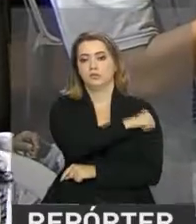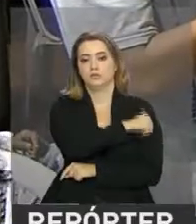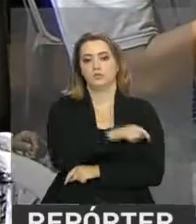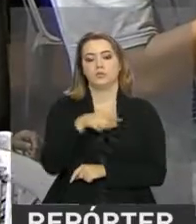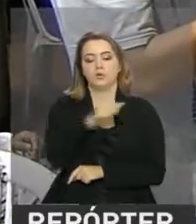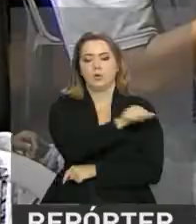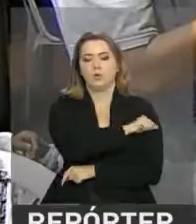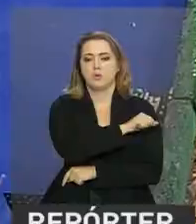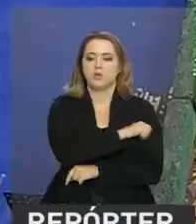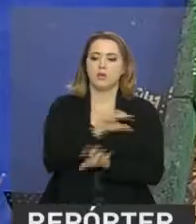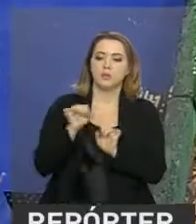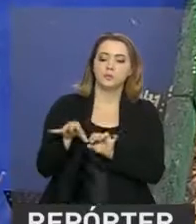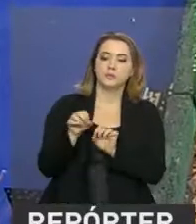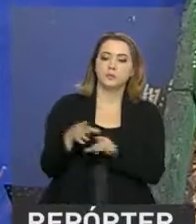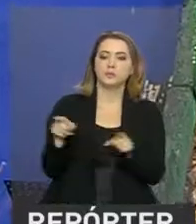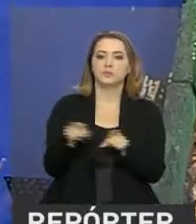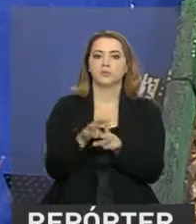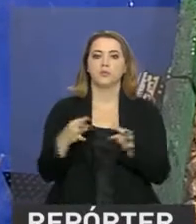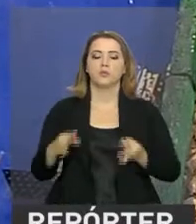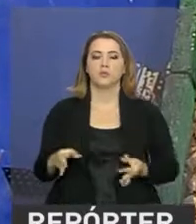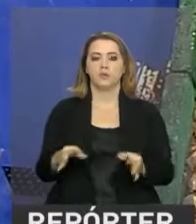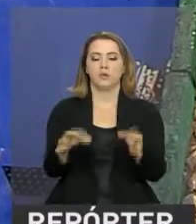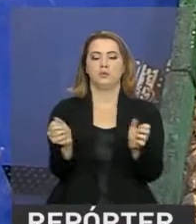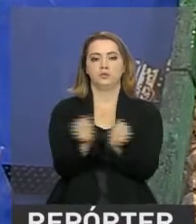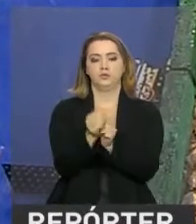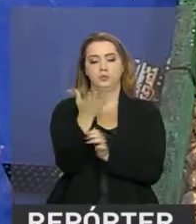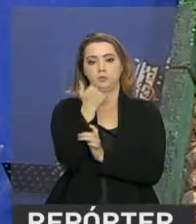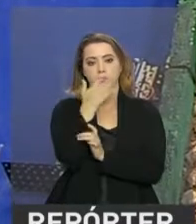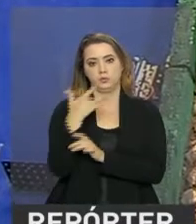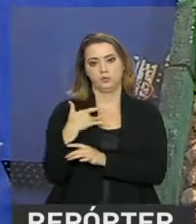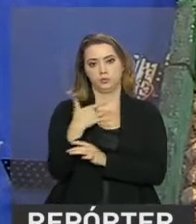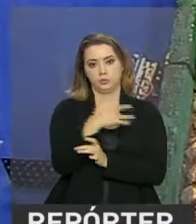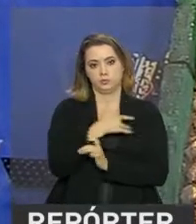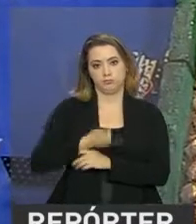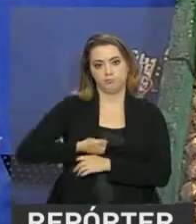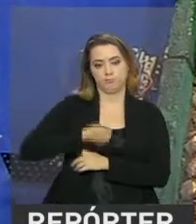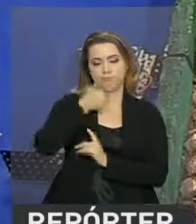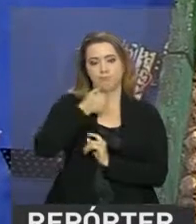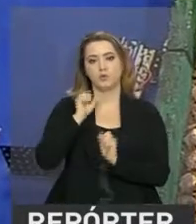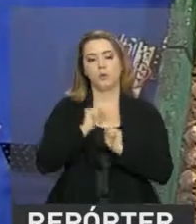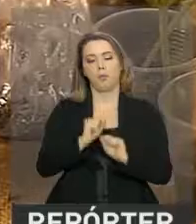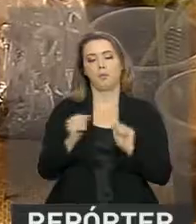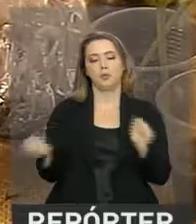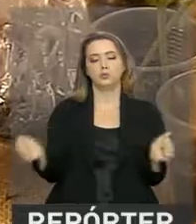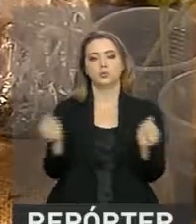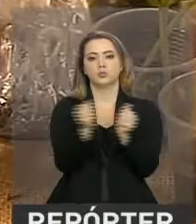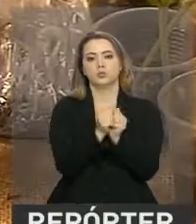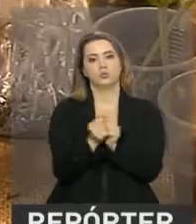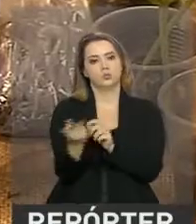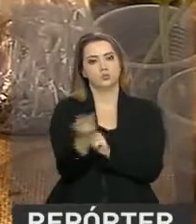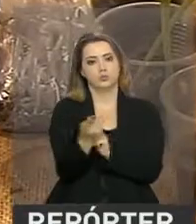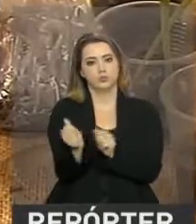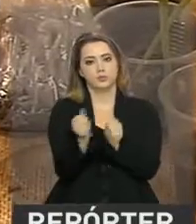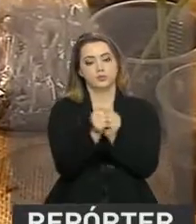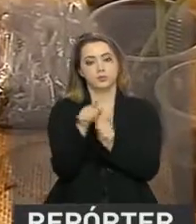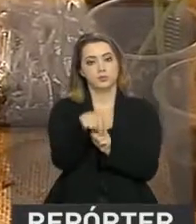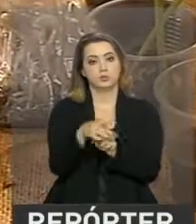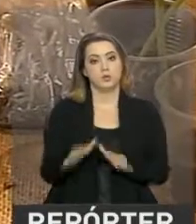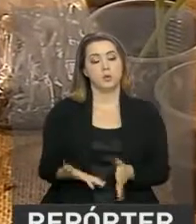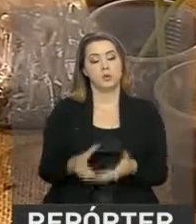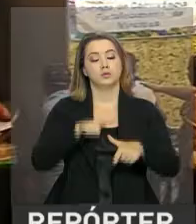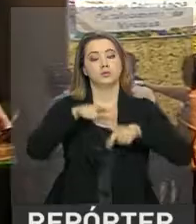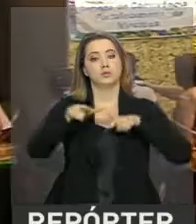os alunos que ensinam. Tecnologia e alimentação saudável podem trabalhar juntas. A iniciativa é mais